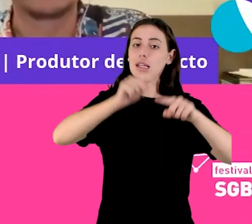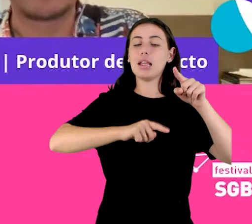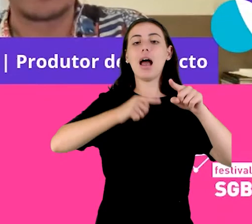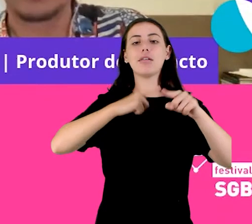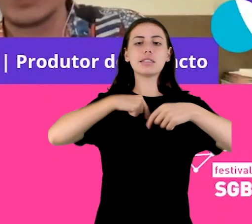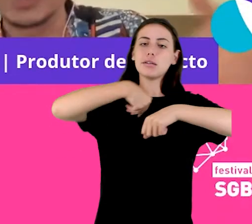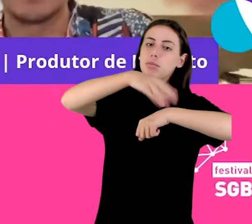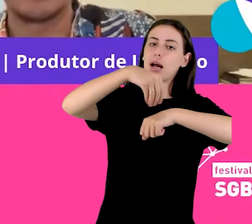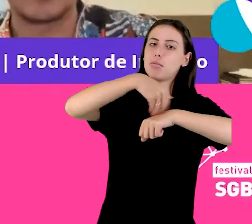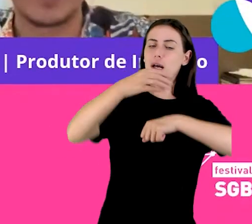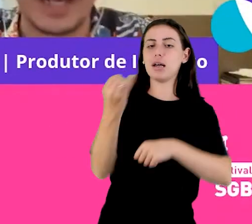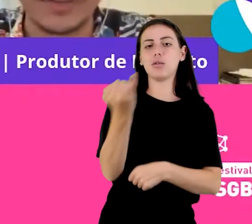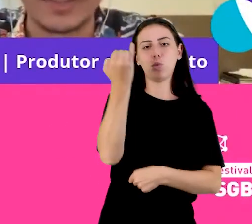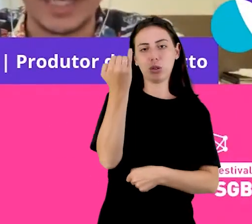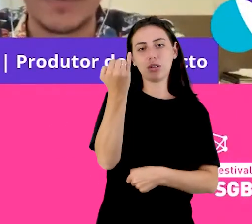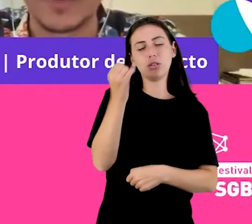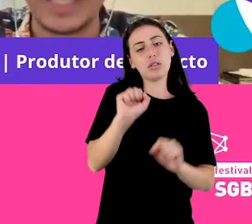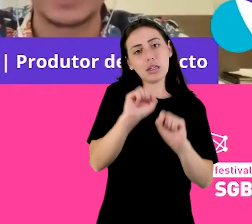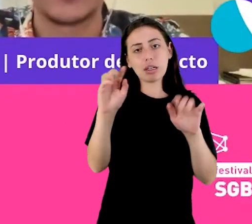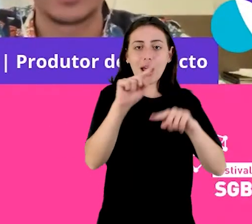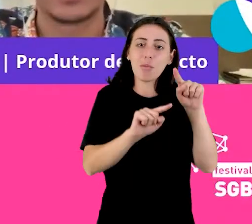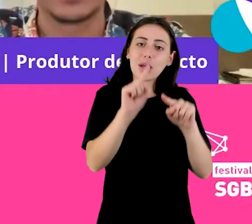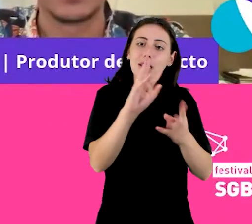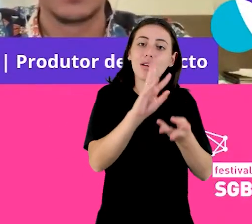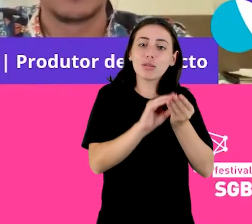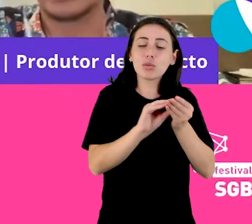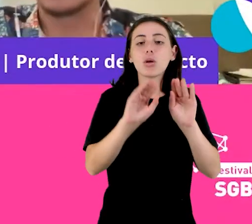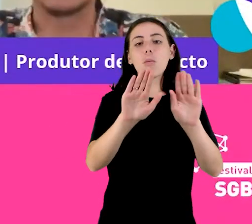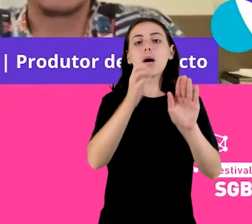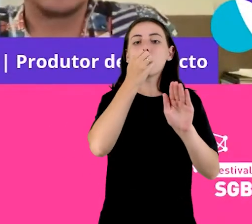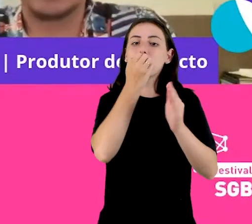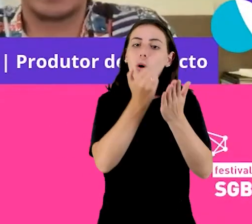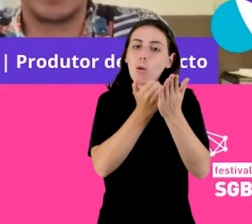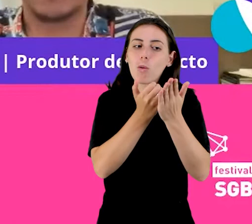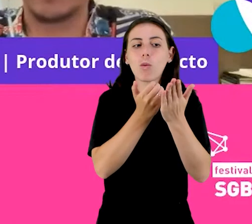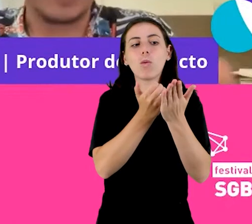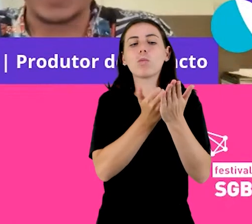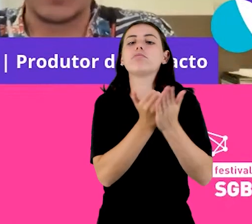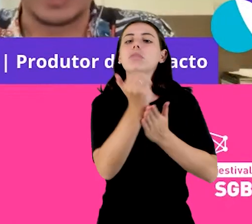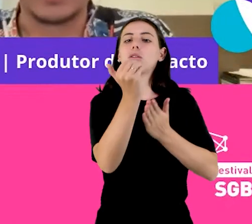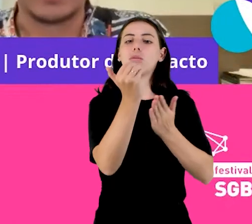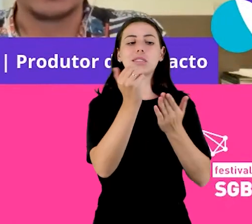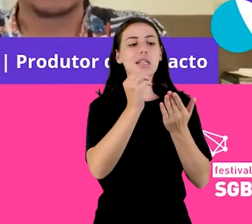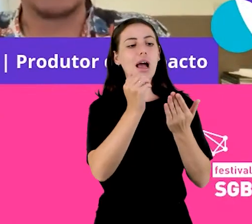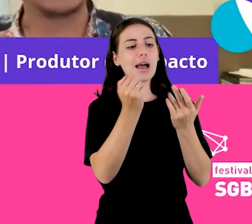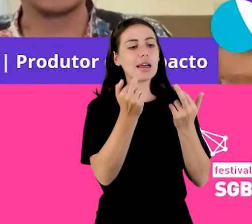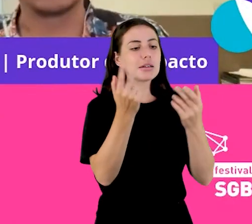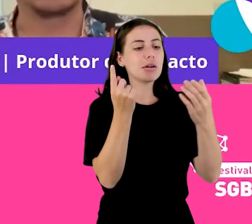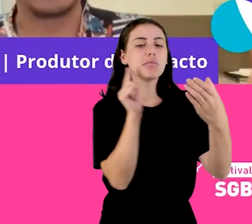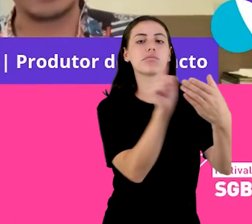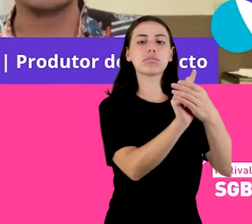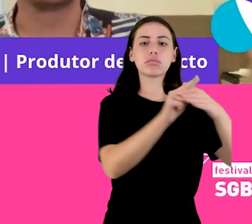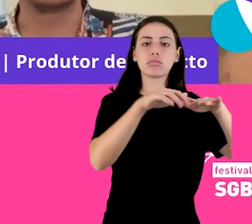acompanha. Fora isso, a gente também preparou um material que é um guia de advocacy, porque é isso, precisa lutar. Então, de repente, a